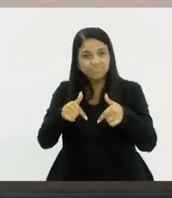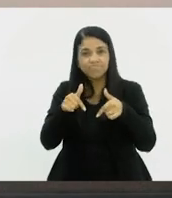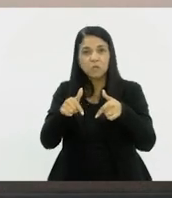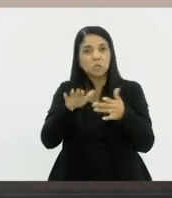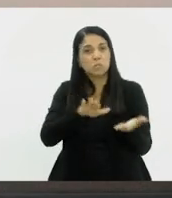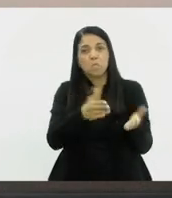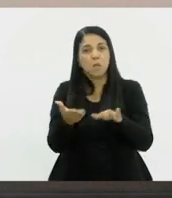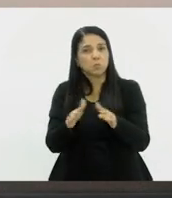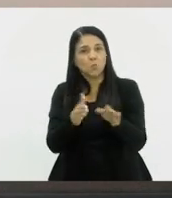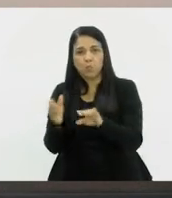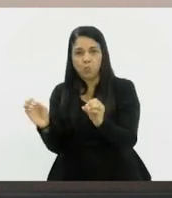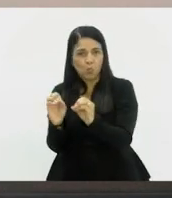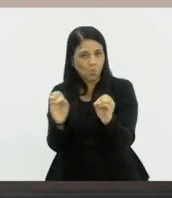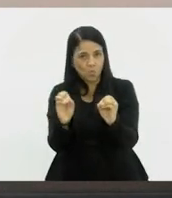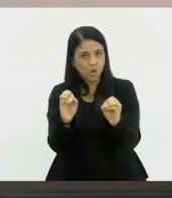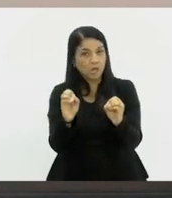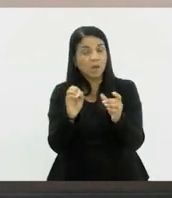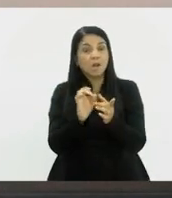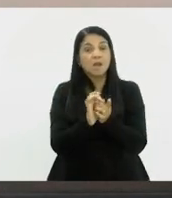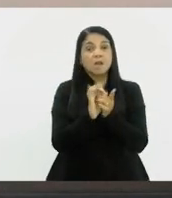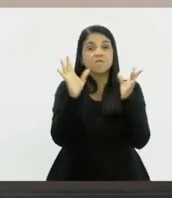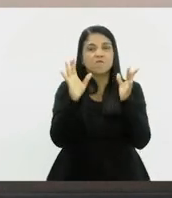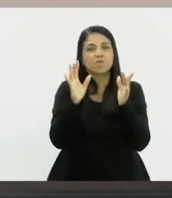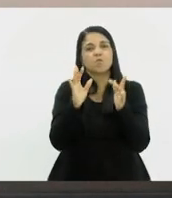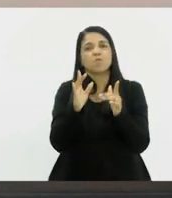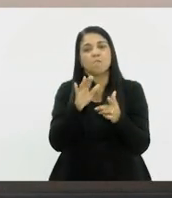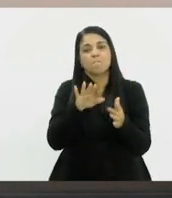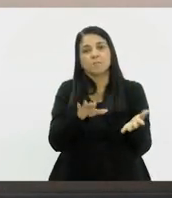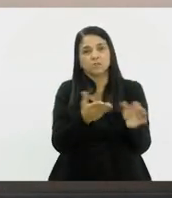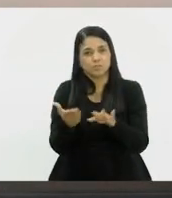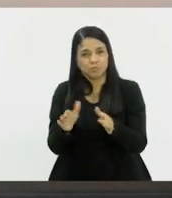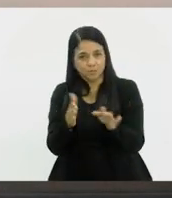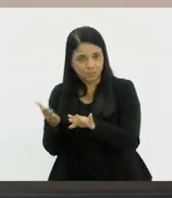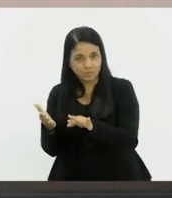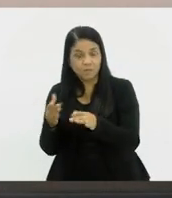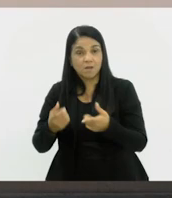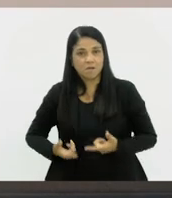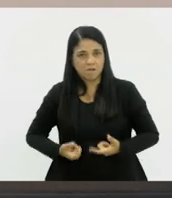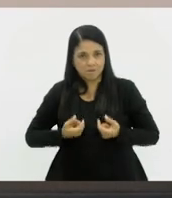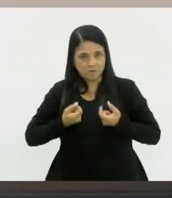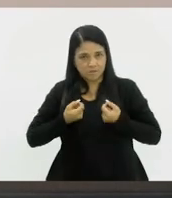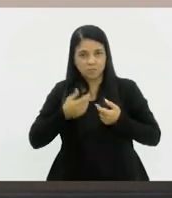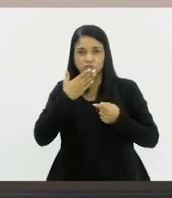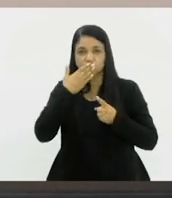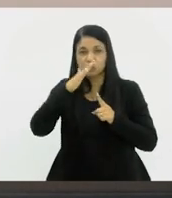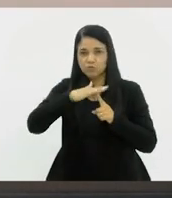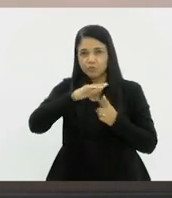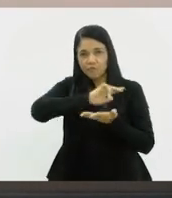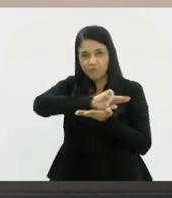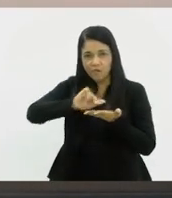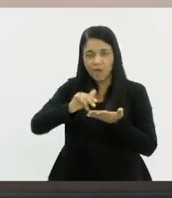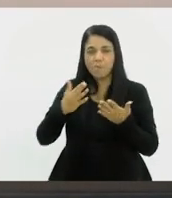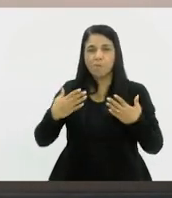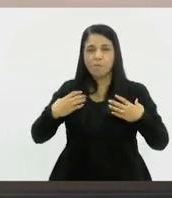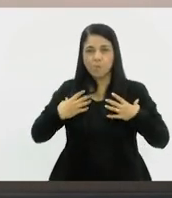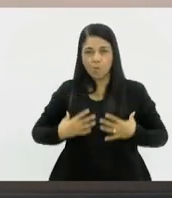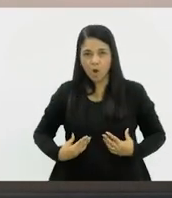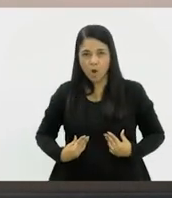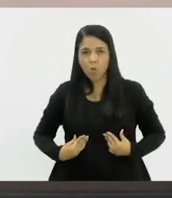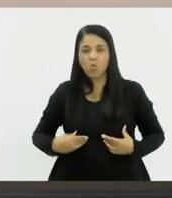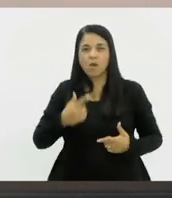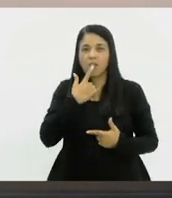ninguém ao contrário acabou livrando milhares de mortes por câncer vários tipos de câncer pulmão laringe